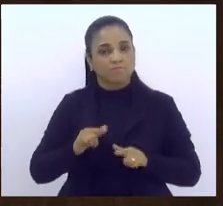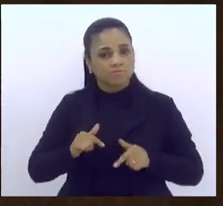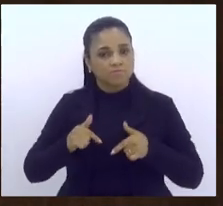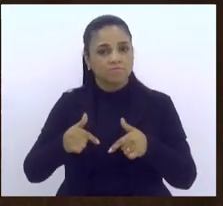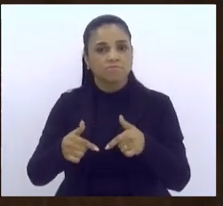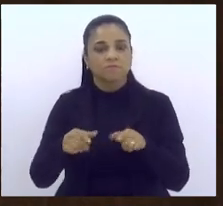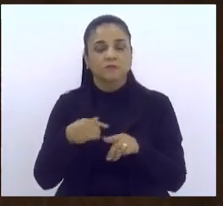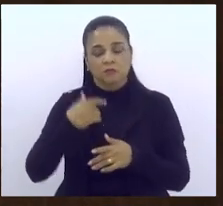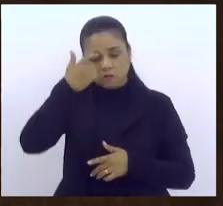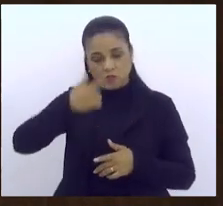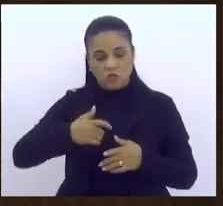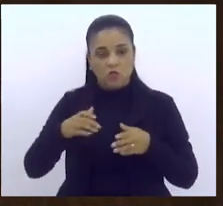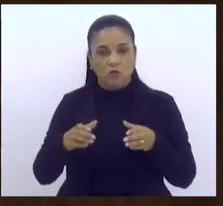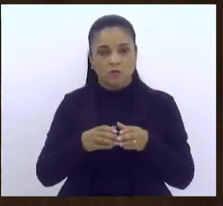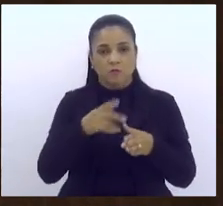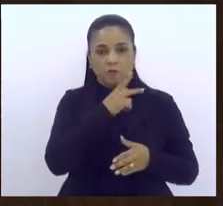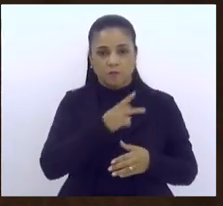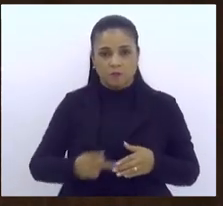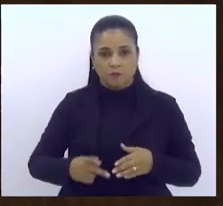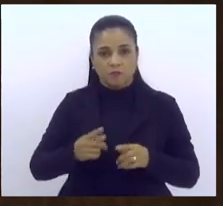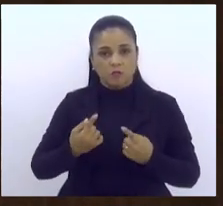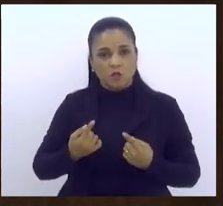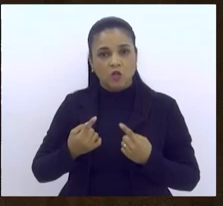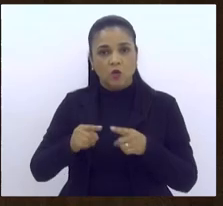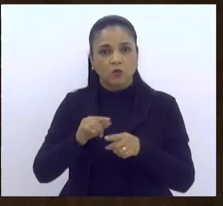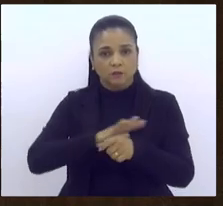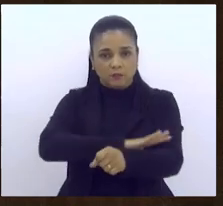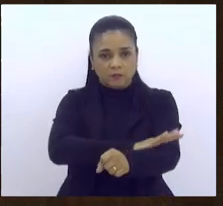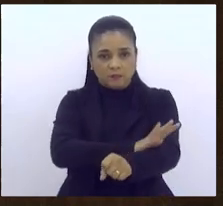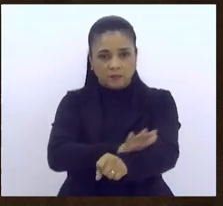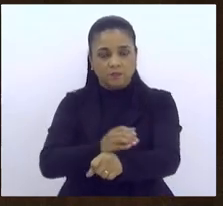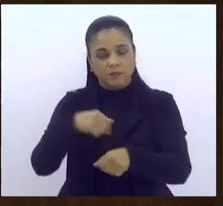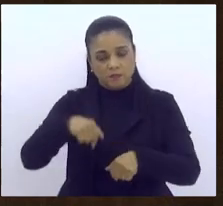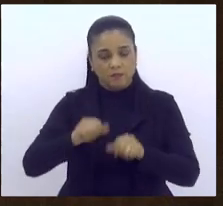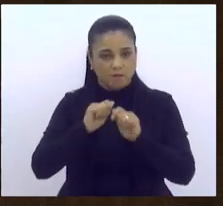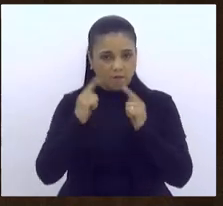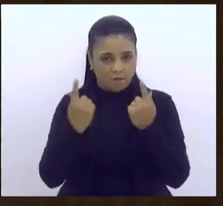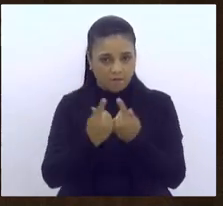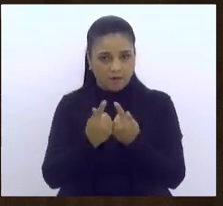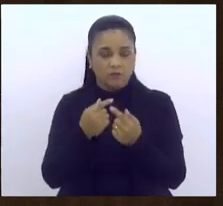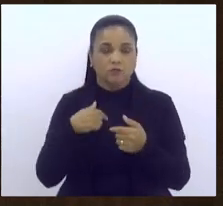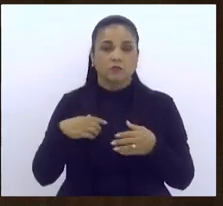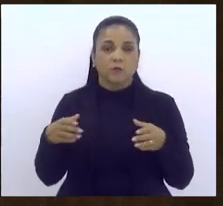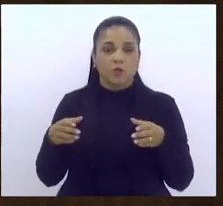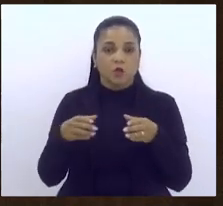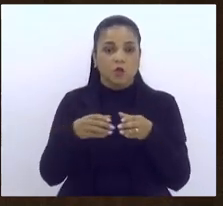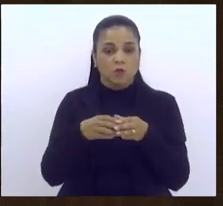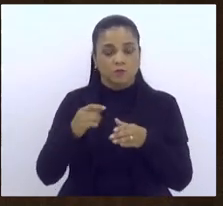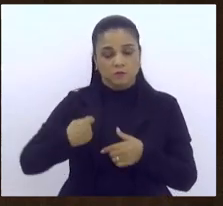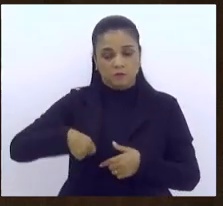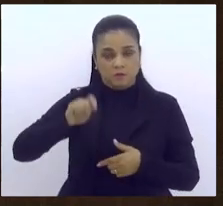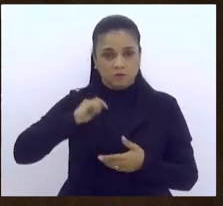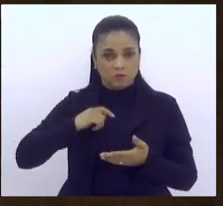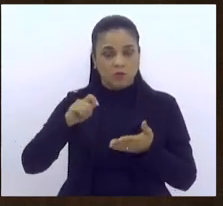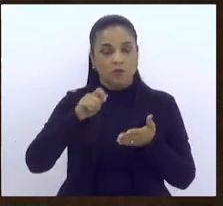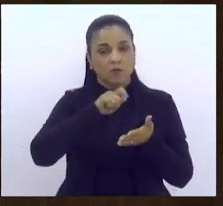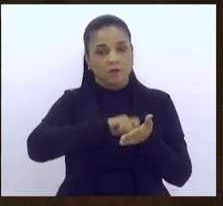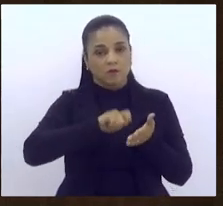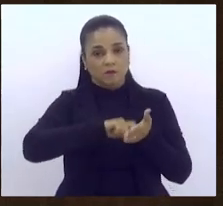de presidente da Comissão de Combate às Discriminações aqui da LERJ. Falo isso também na condição de autor da Lei Vini Júnior,